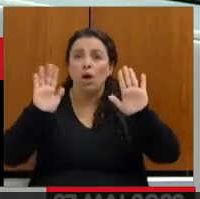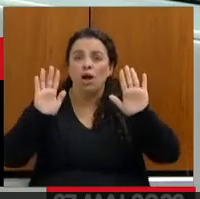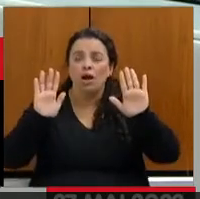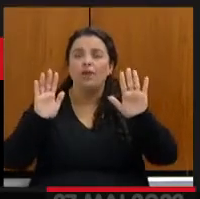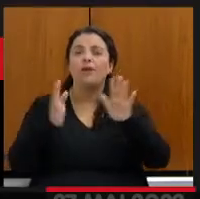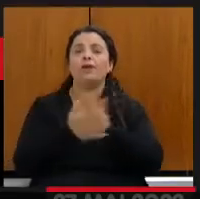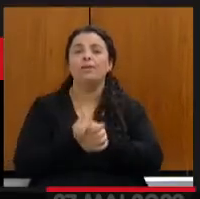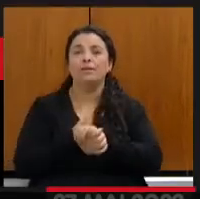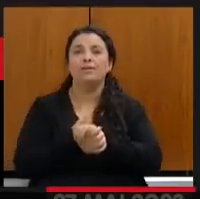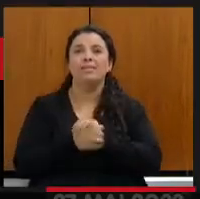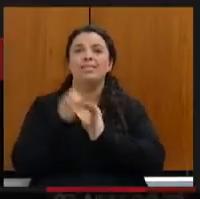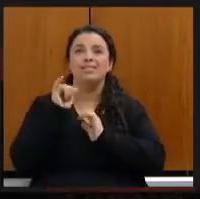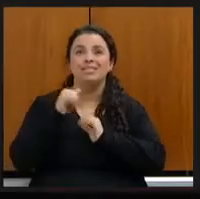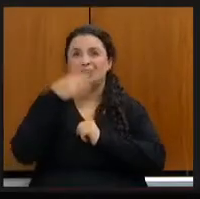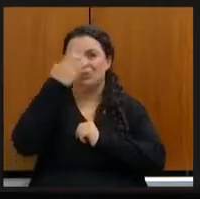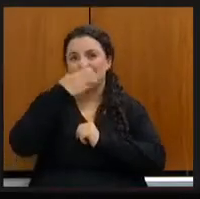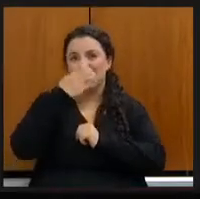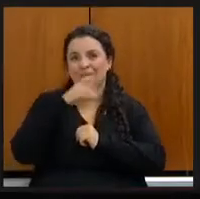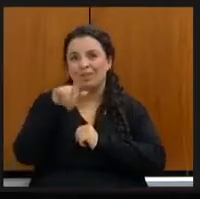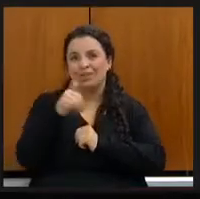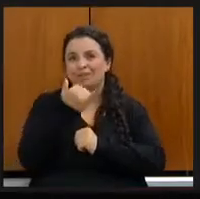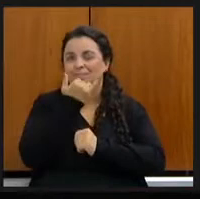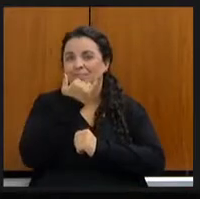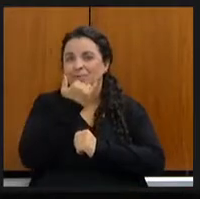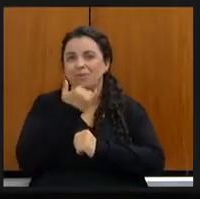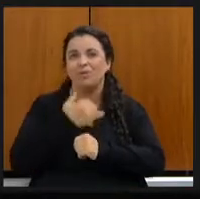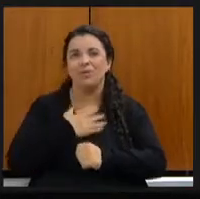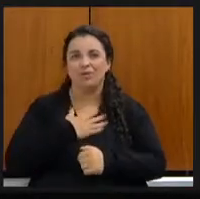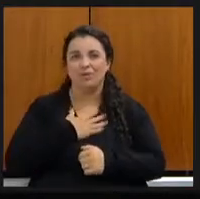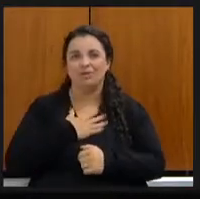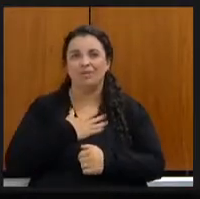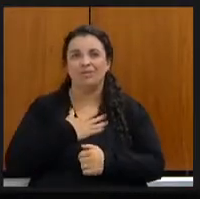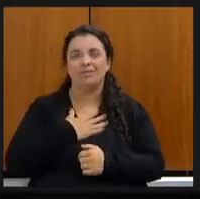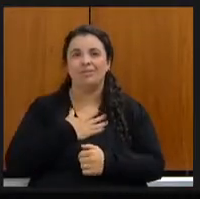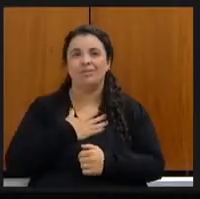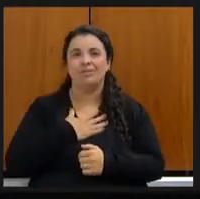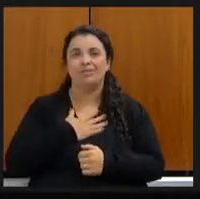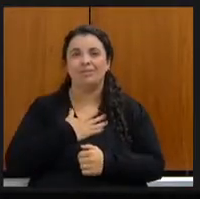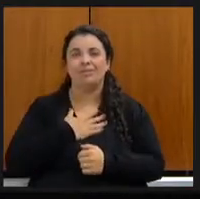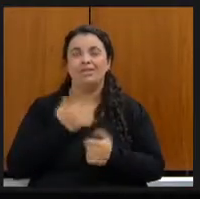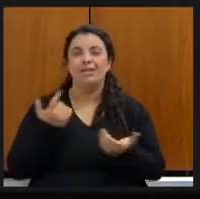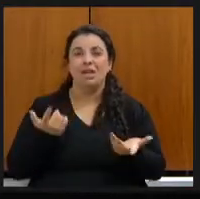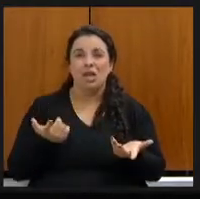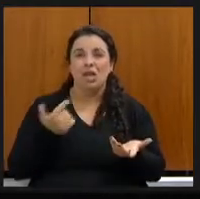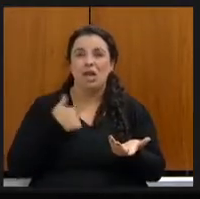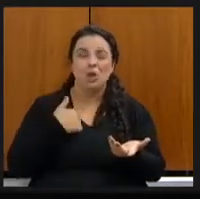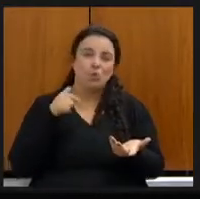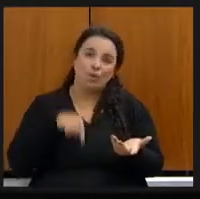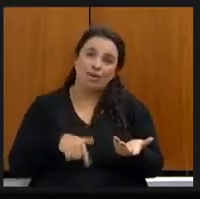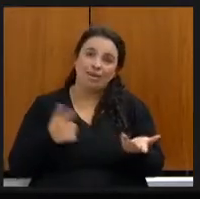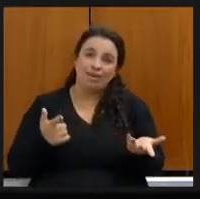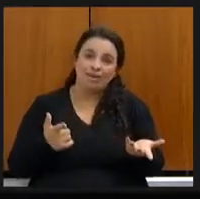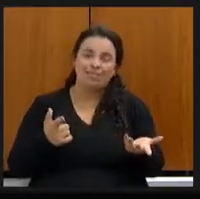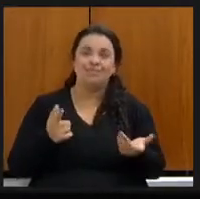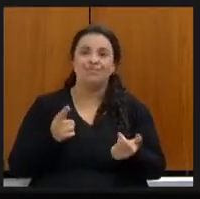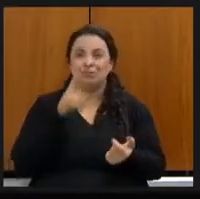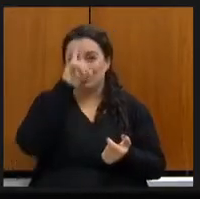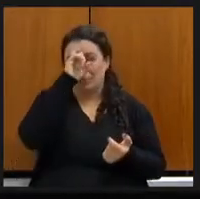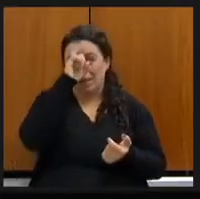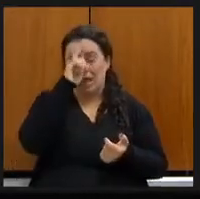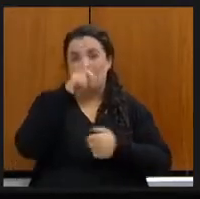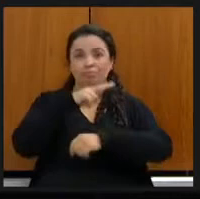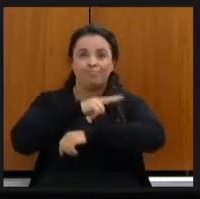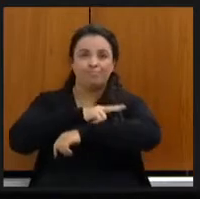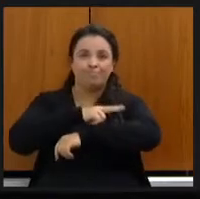E se eu chorar me perdoe a Hoje eu tô aqui ela já falou tudo leite do hospital